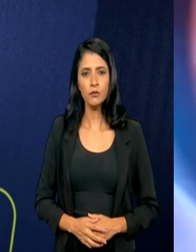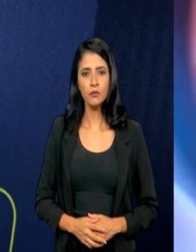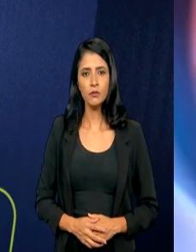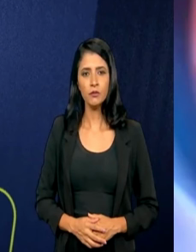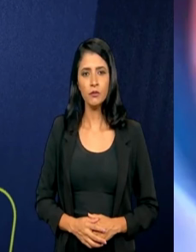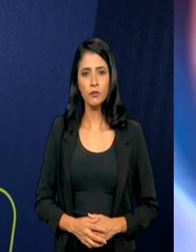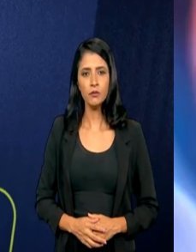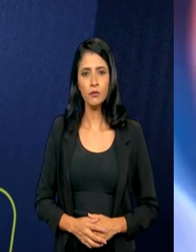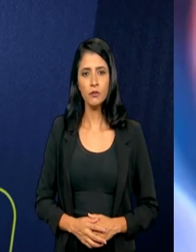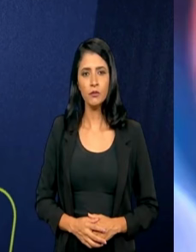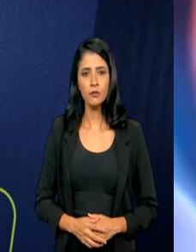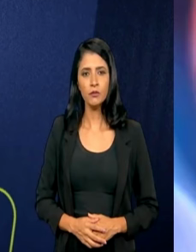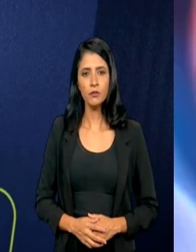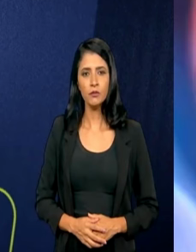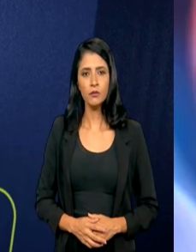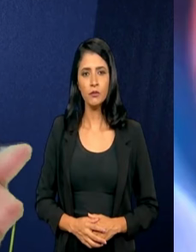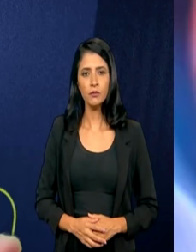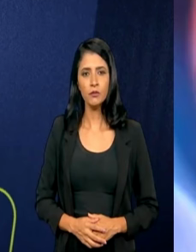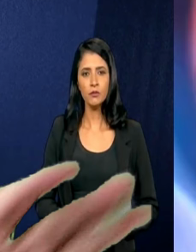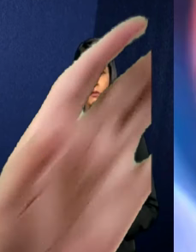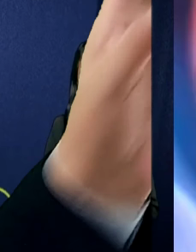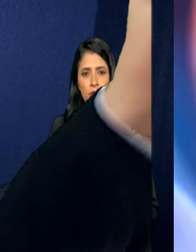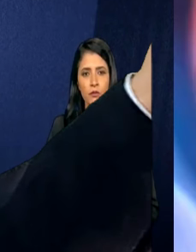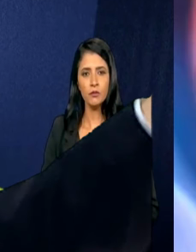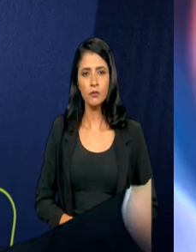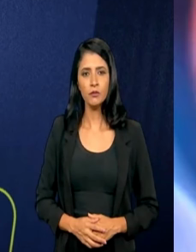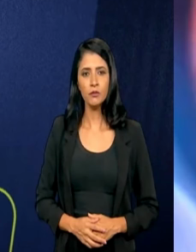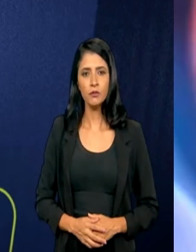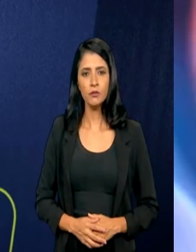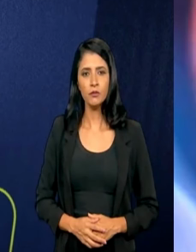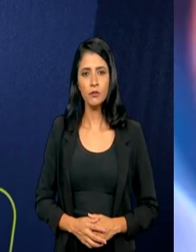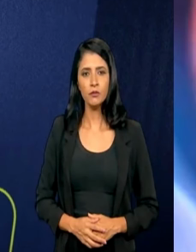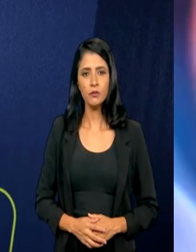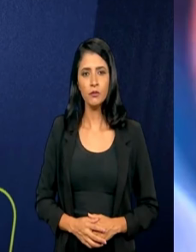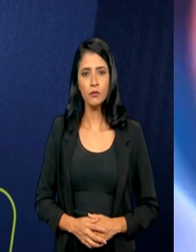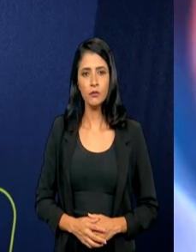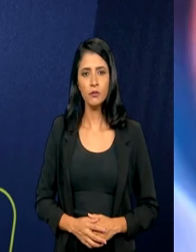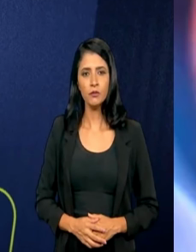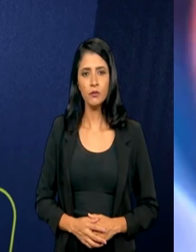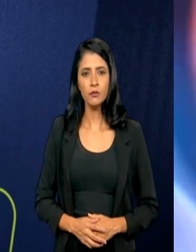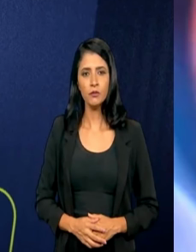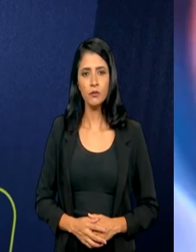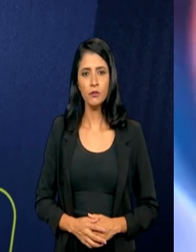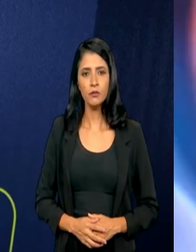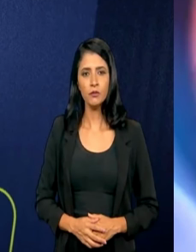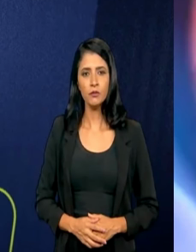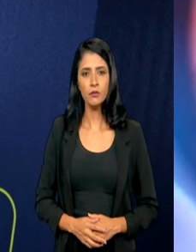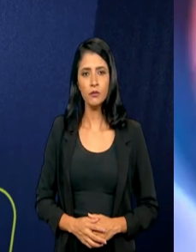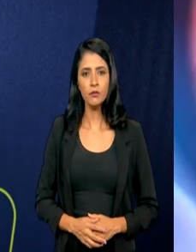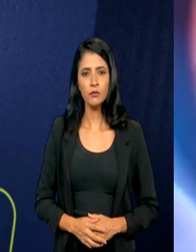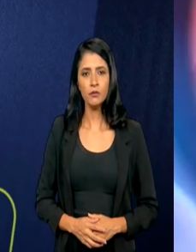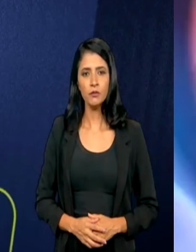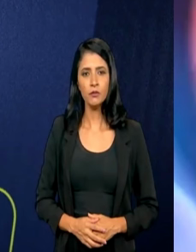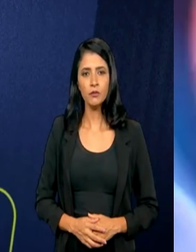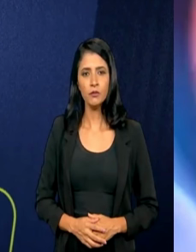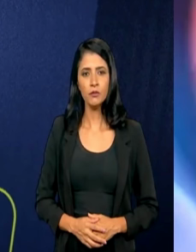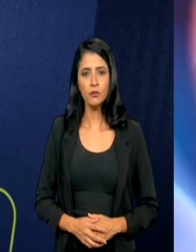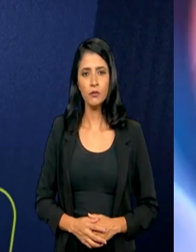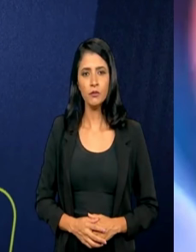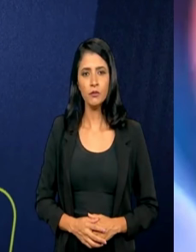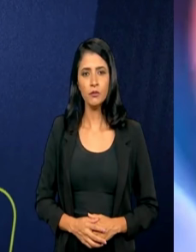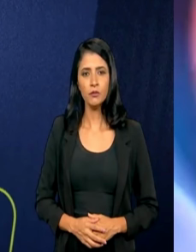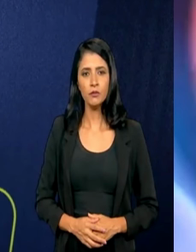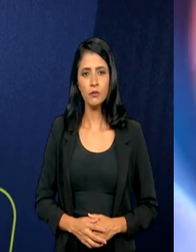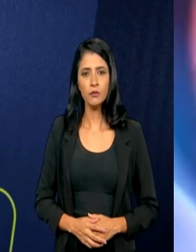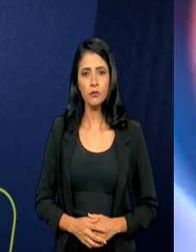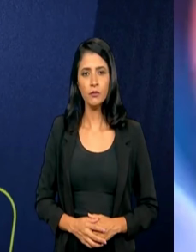ali na Praça da Bandeira, tinha até um orelhão, estava lá o carro da Record, os repórteres, né? O edifício estava em chama